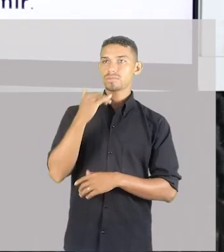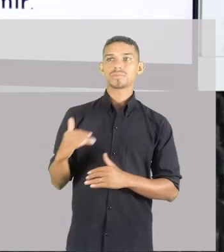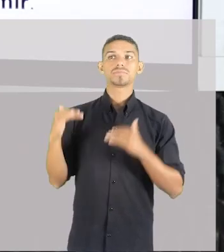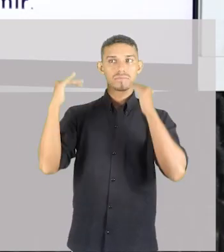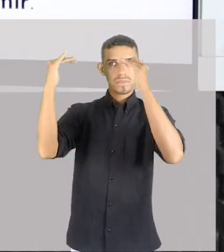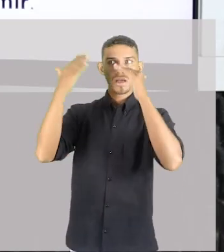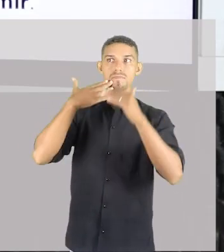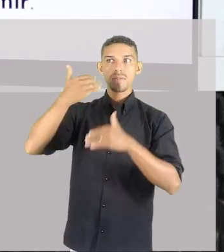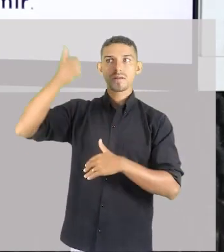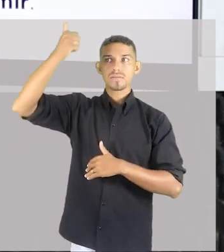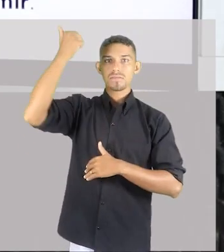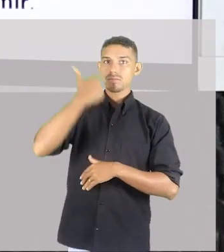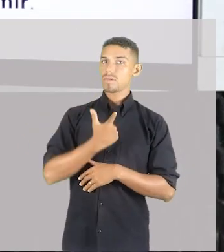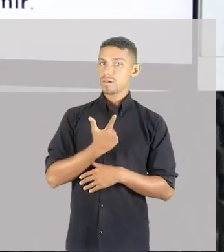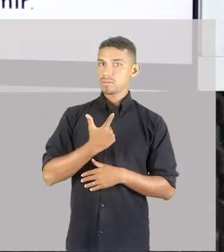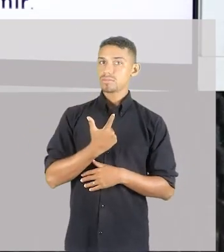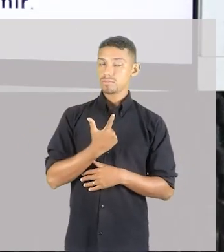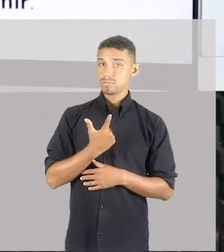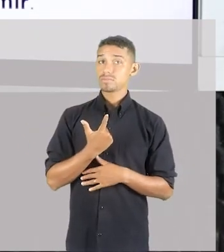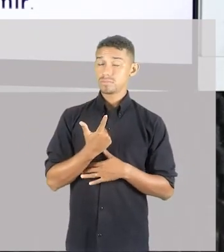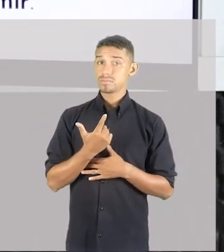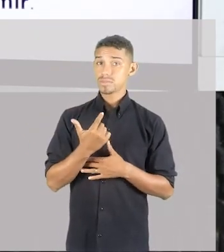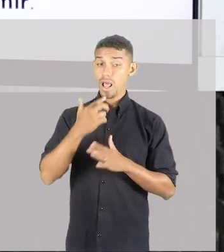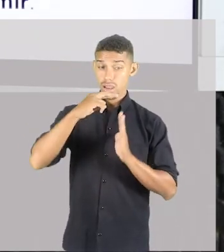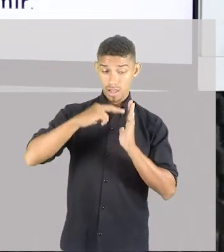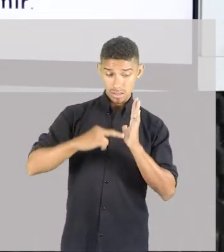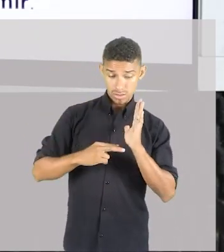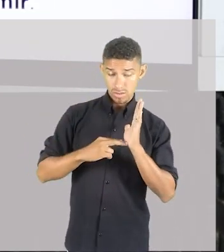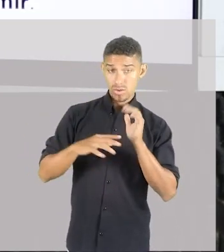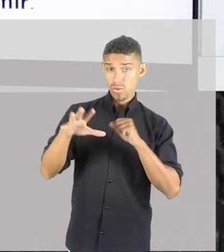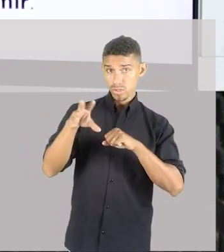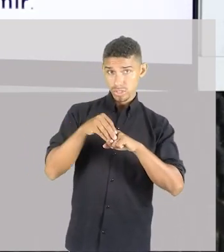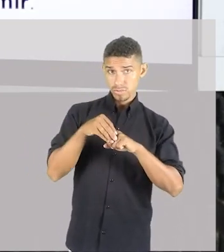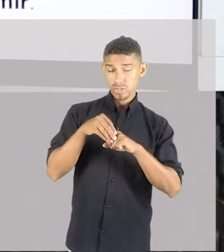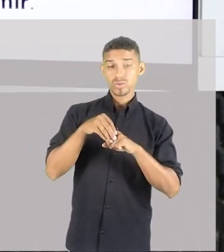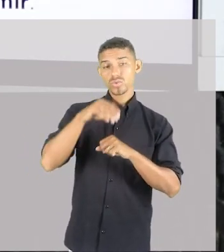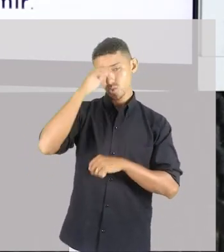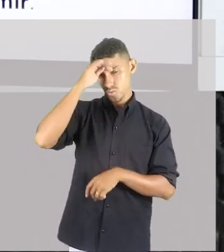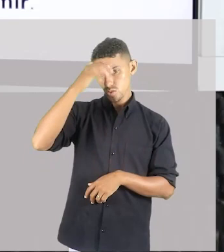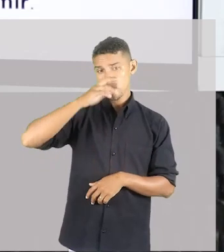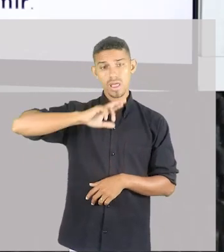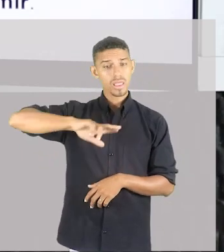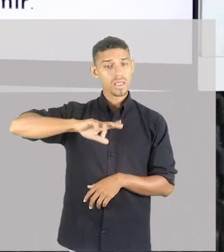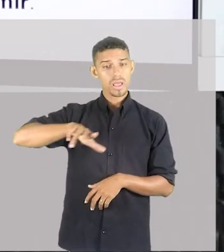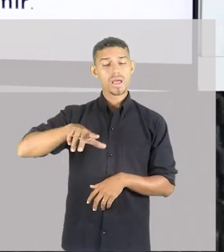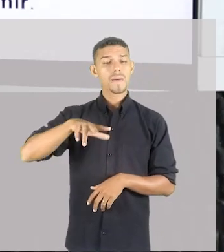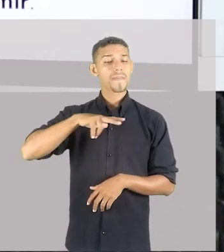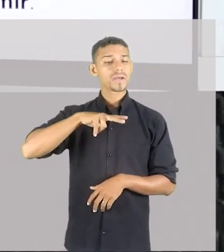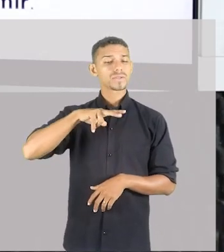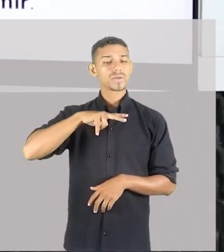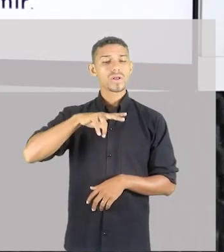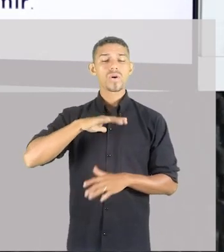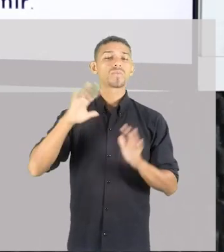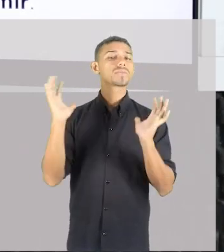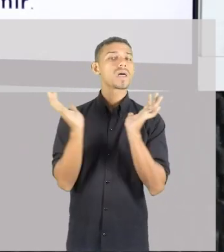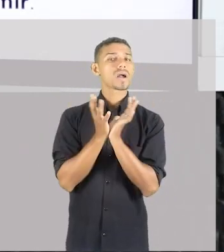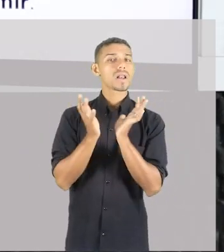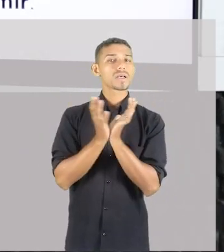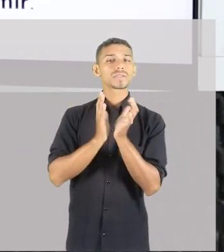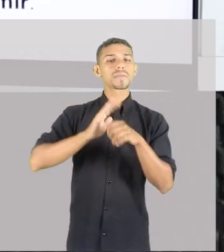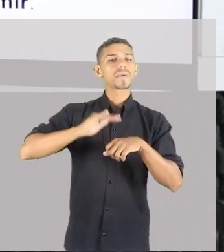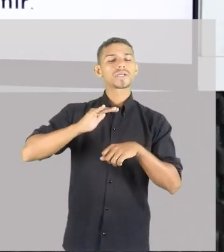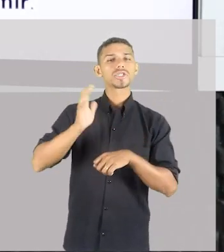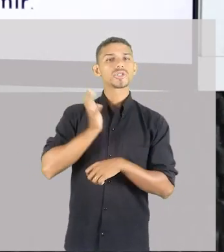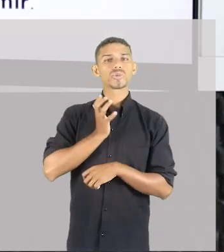fazendo isso melhor. E a leitura e esse conhecimento cultural não é um privilégio de alunos de escolas particulares ou da classe mais